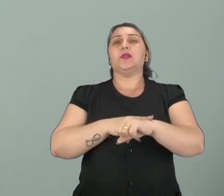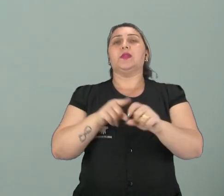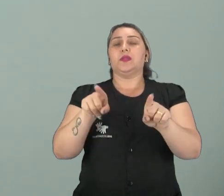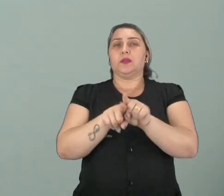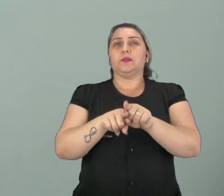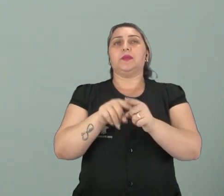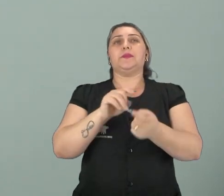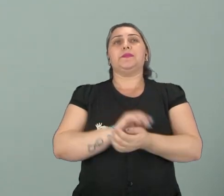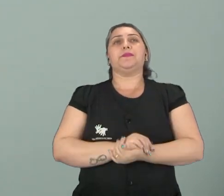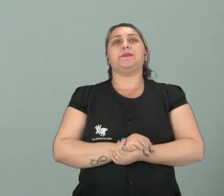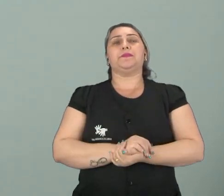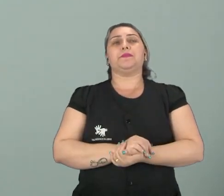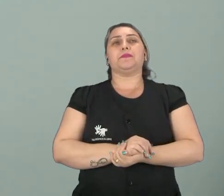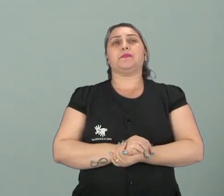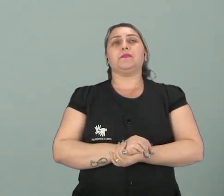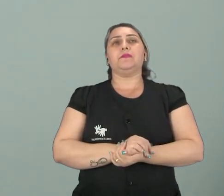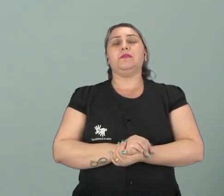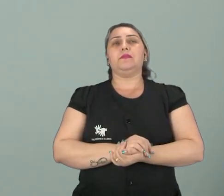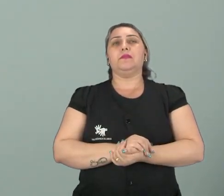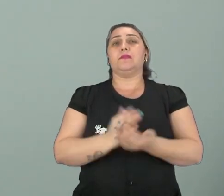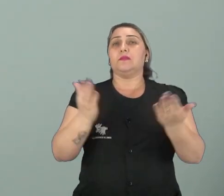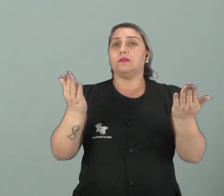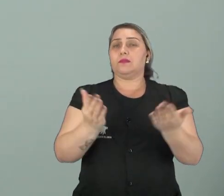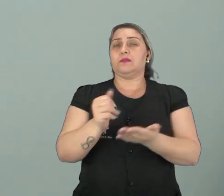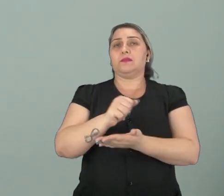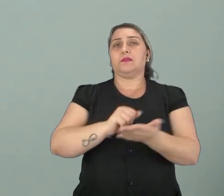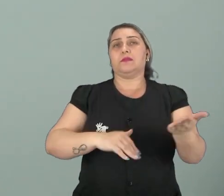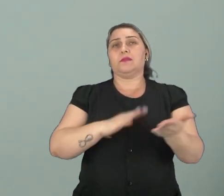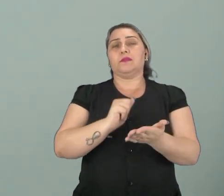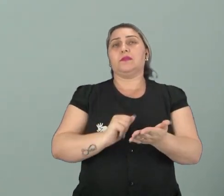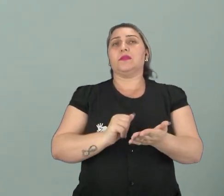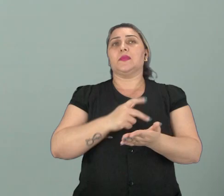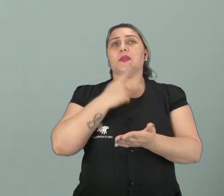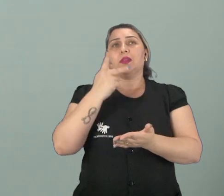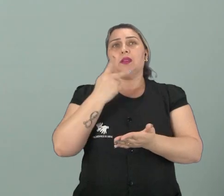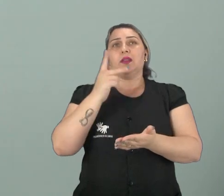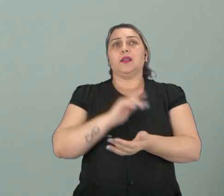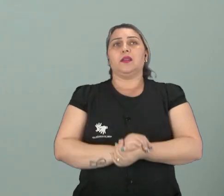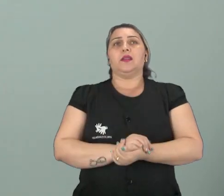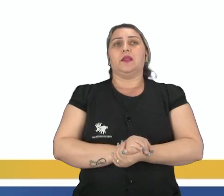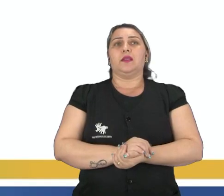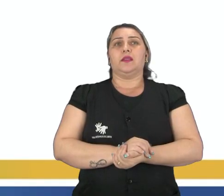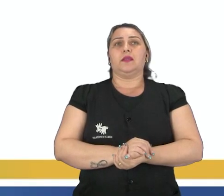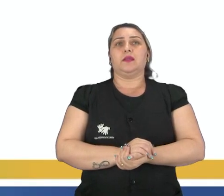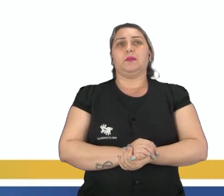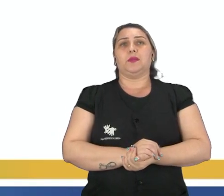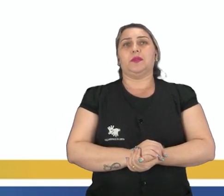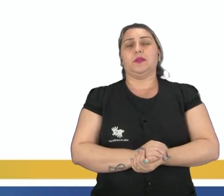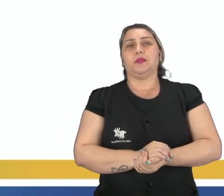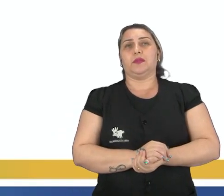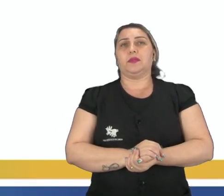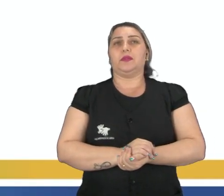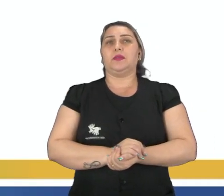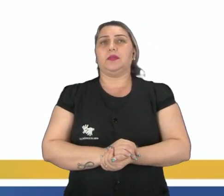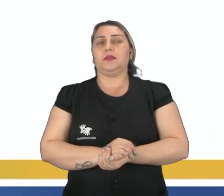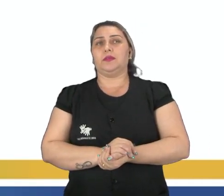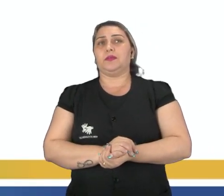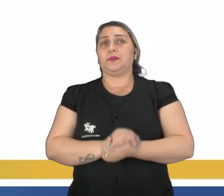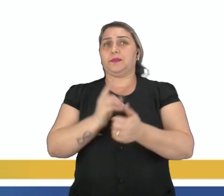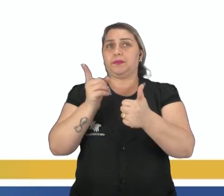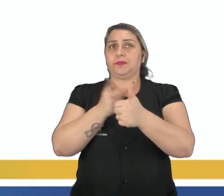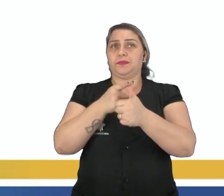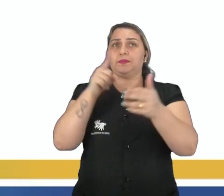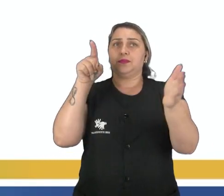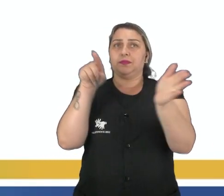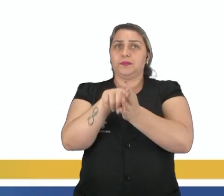também, tá? E aí agora a gente vai colocar em prática um pouquinho do que eu falei através do nosso exercitando. Vamos lá para a nossa